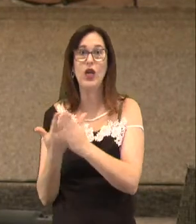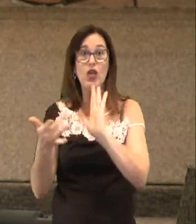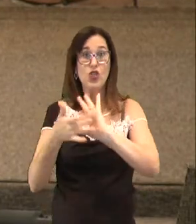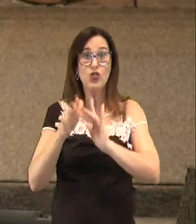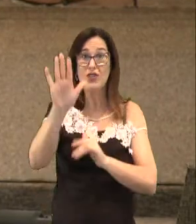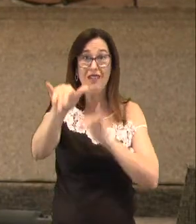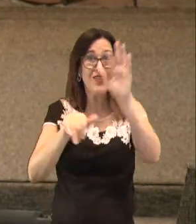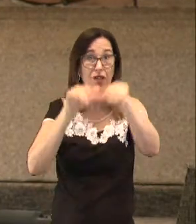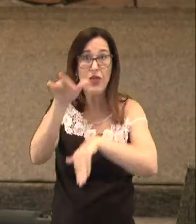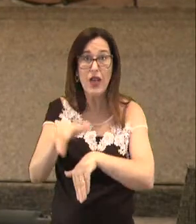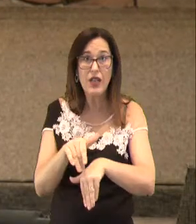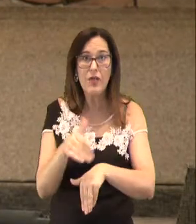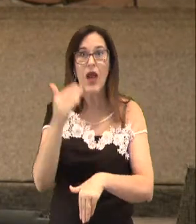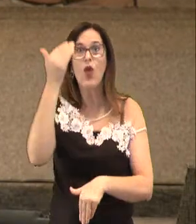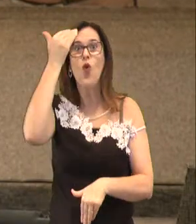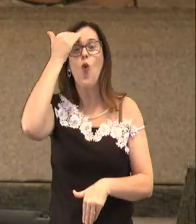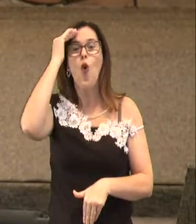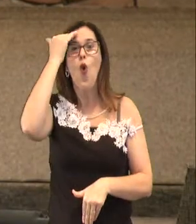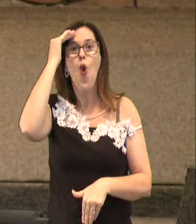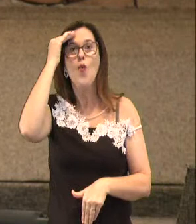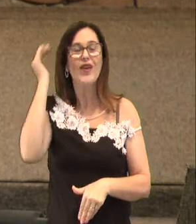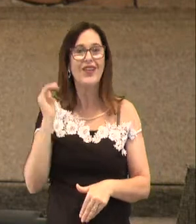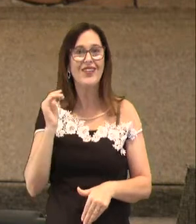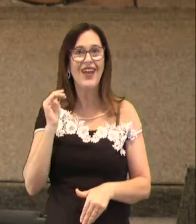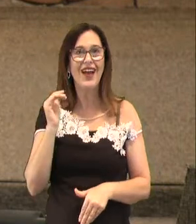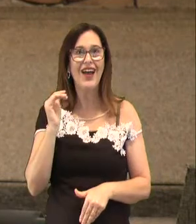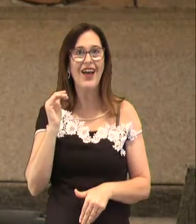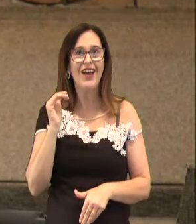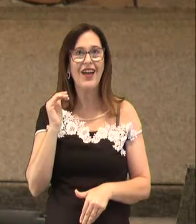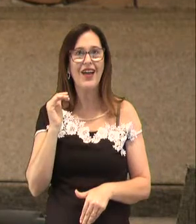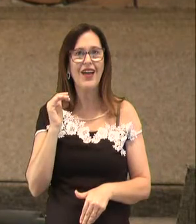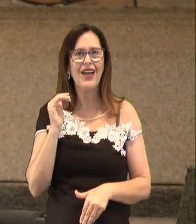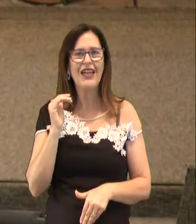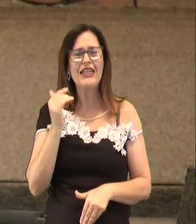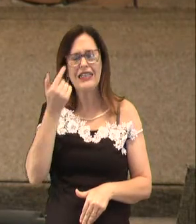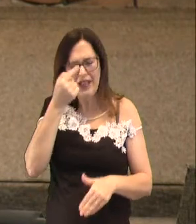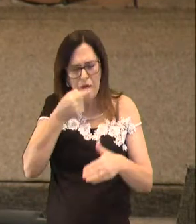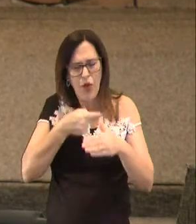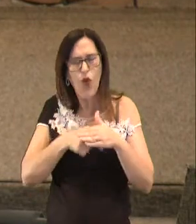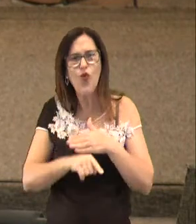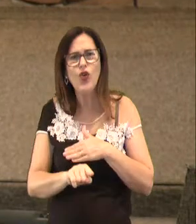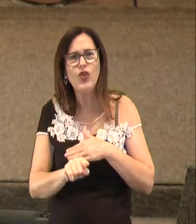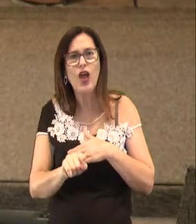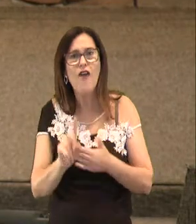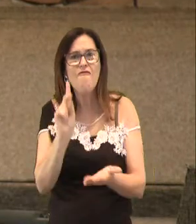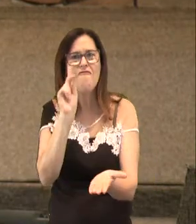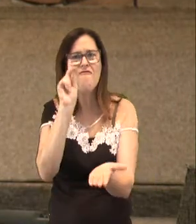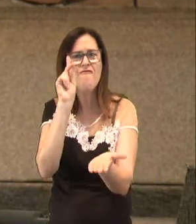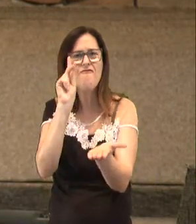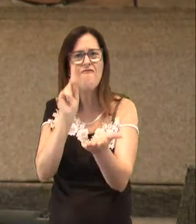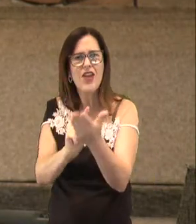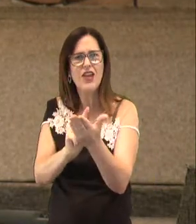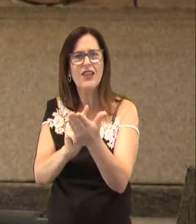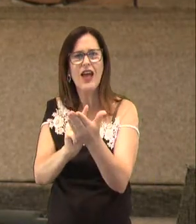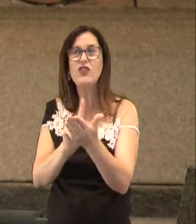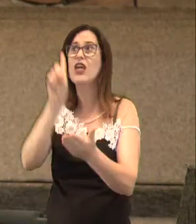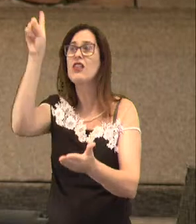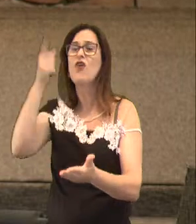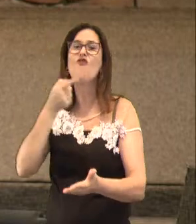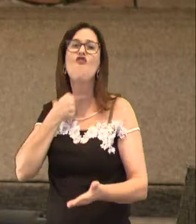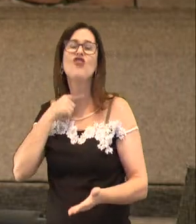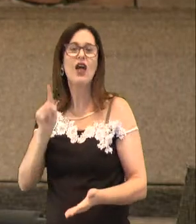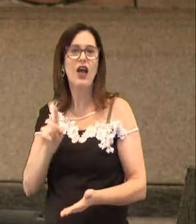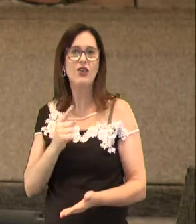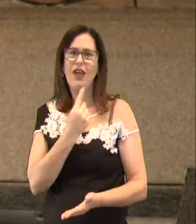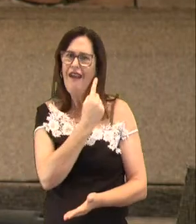aquelas pessoas a compreenderem, a refletirem e entenderem a verdadeira intenção do Senhor em cada